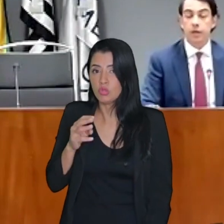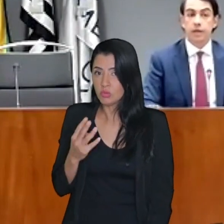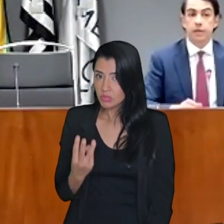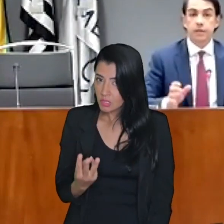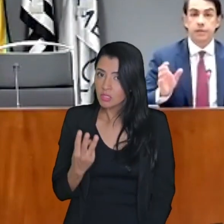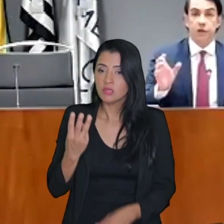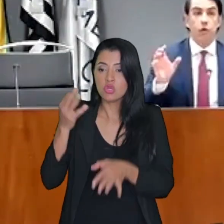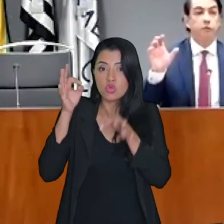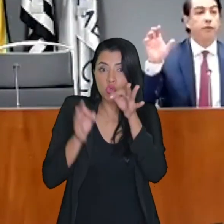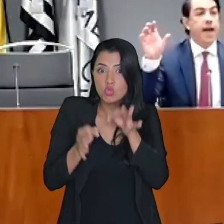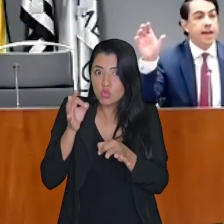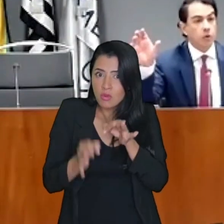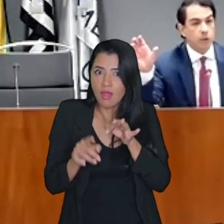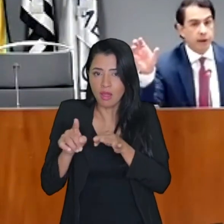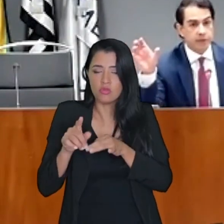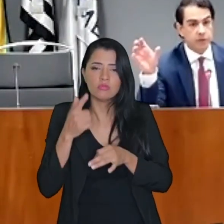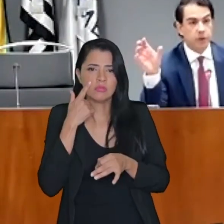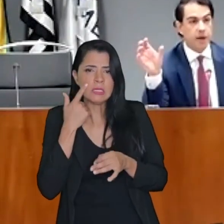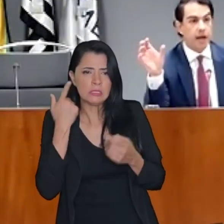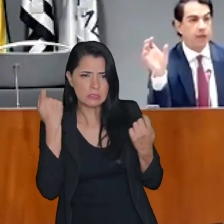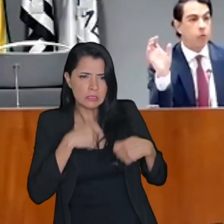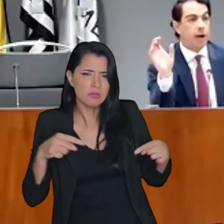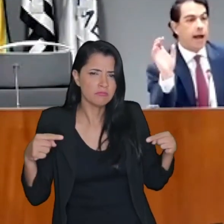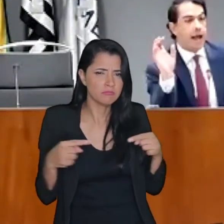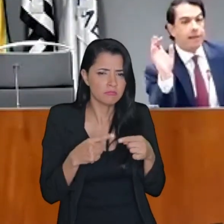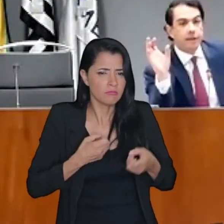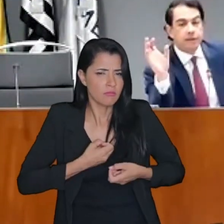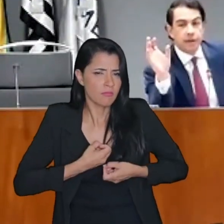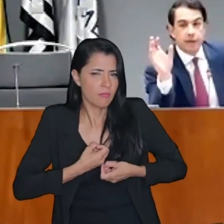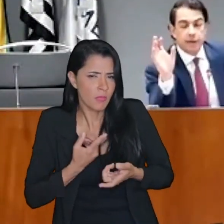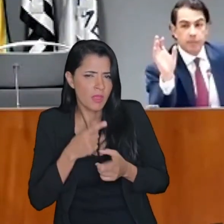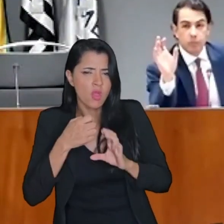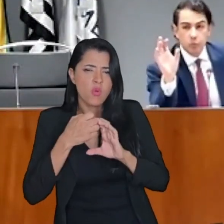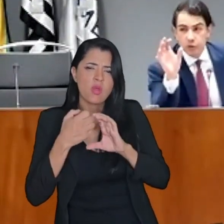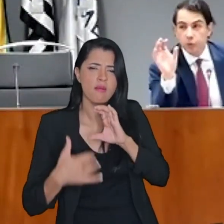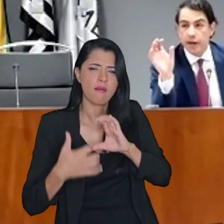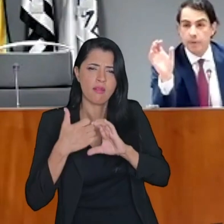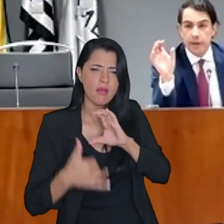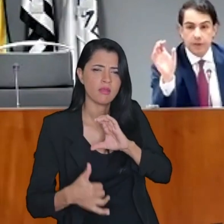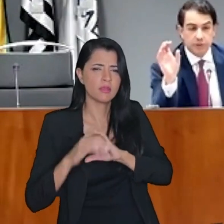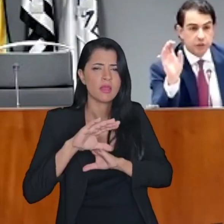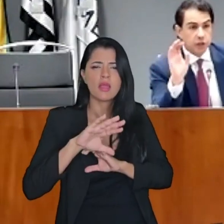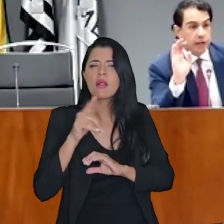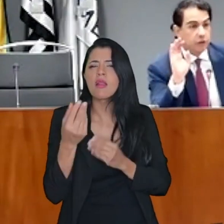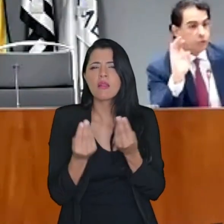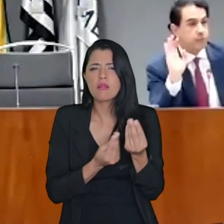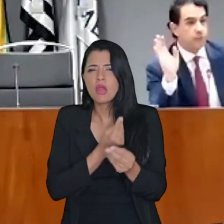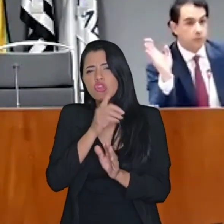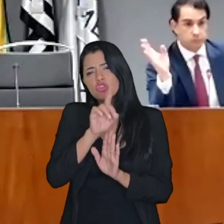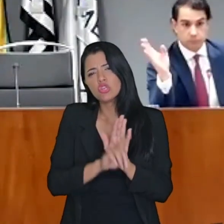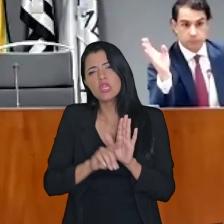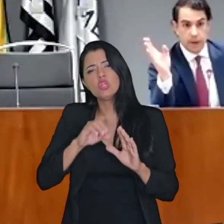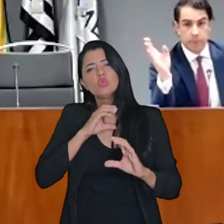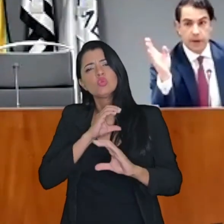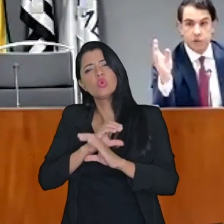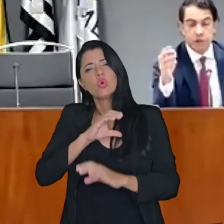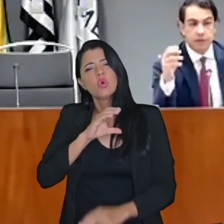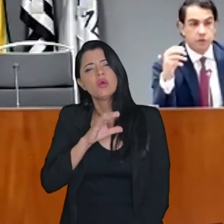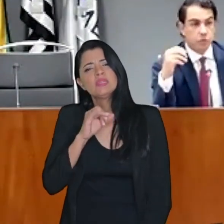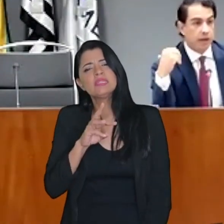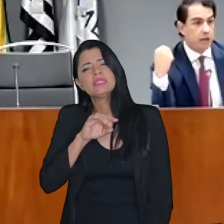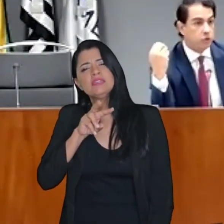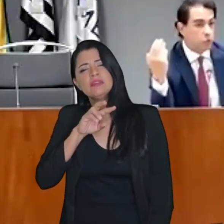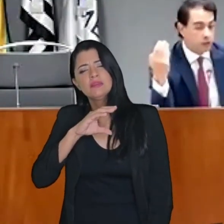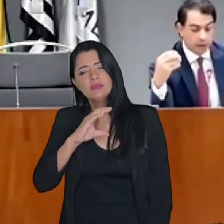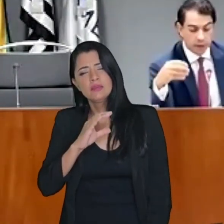julgado, se confere à colaboração premiada um caráter muito claramente de direito civil, a partir